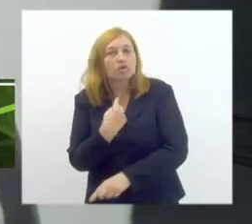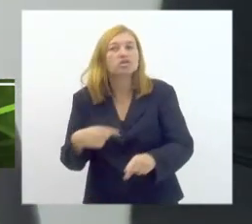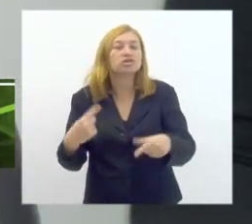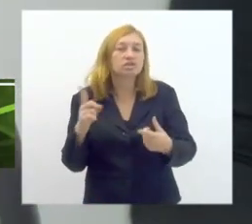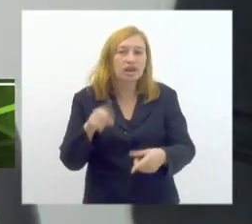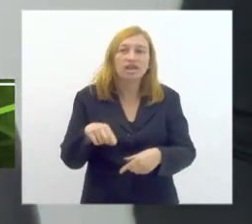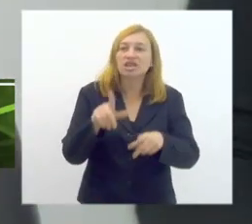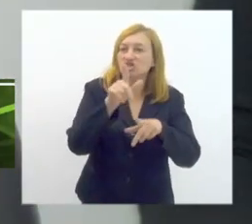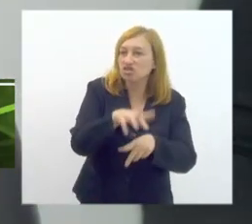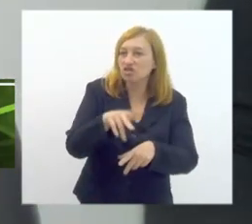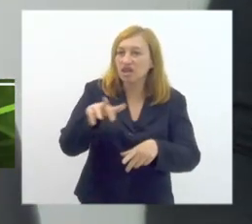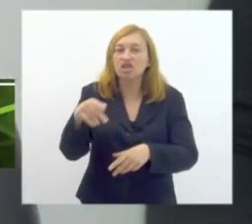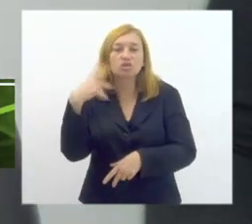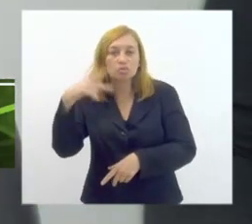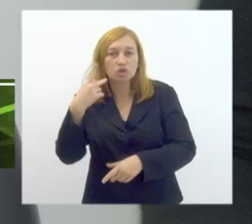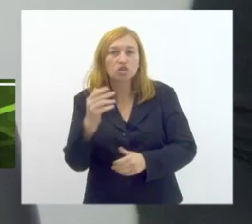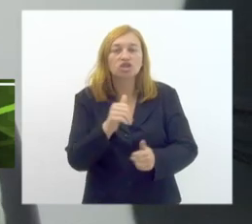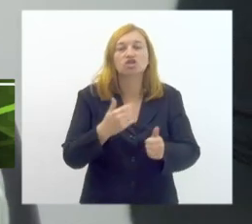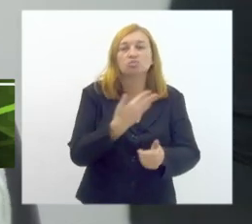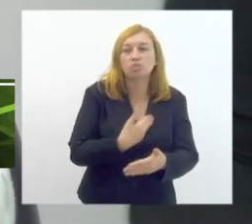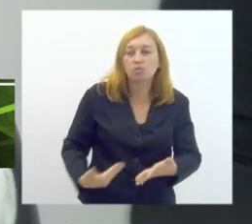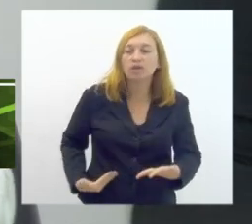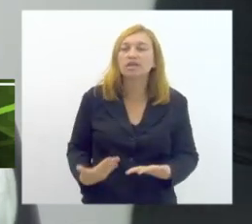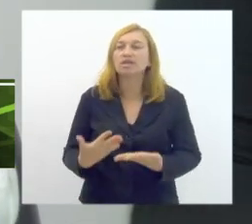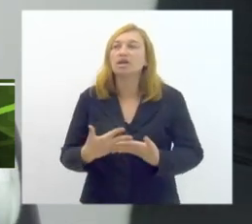das diferentes políticas públicas.